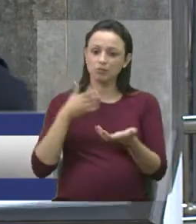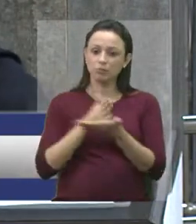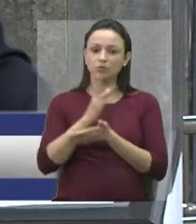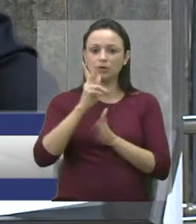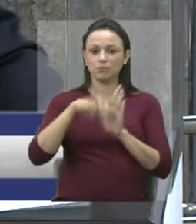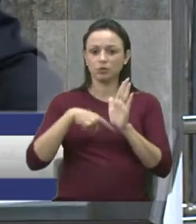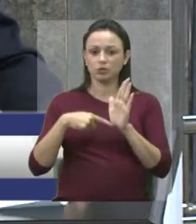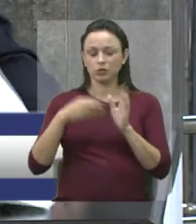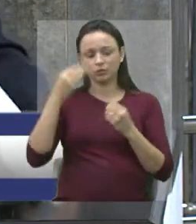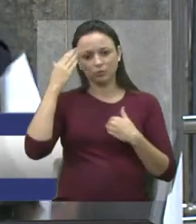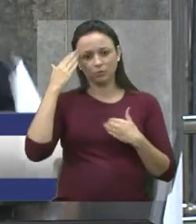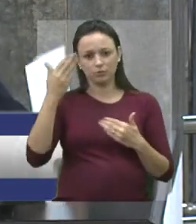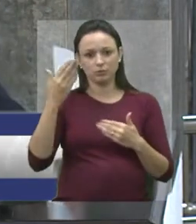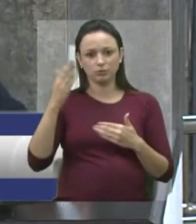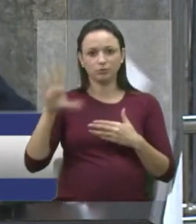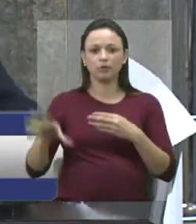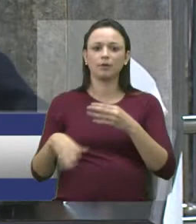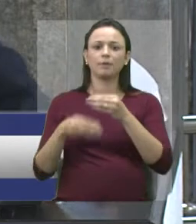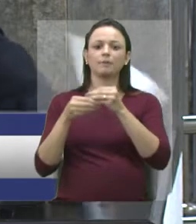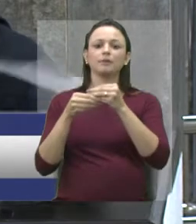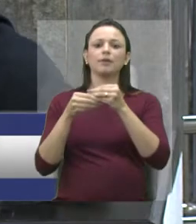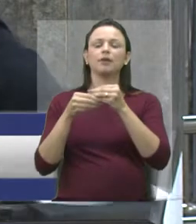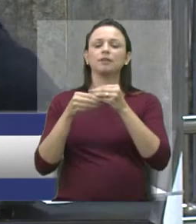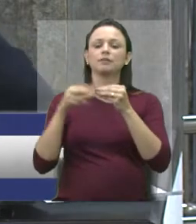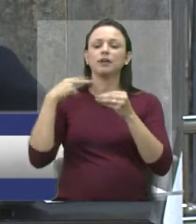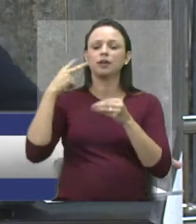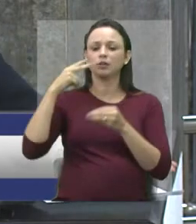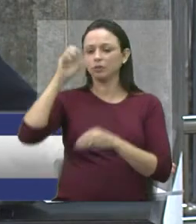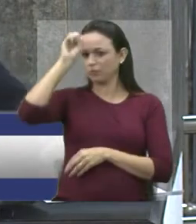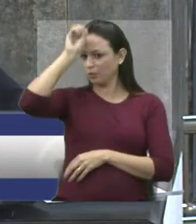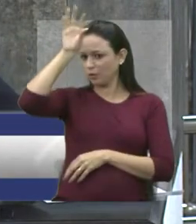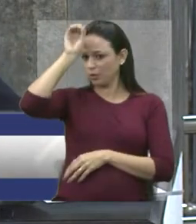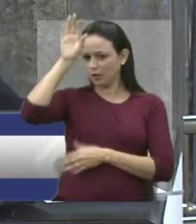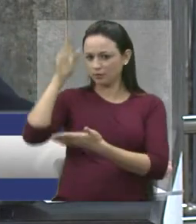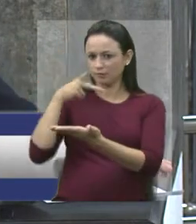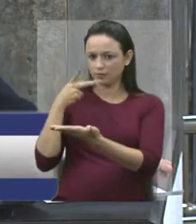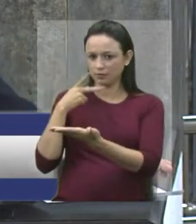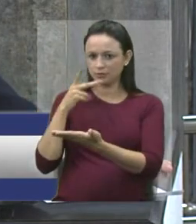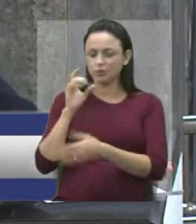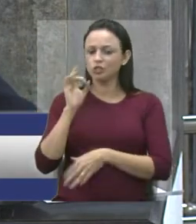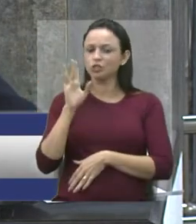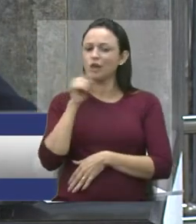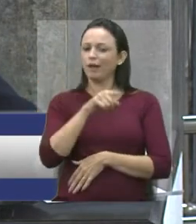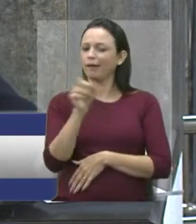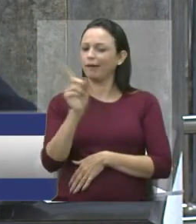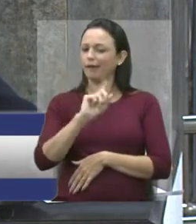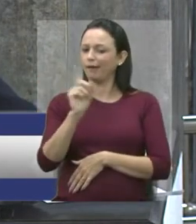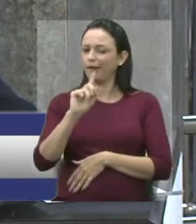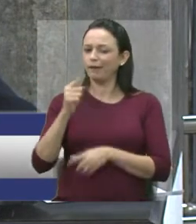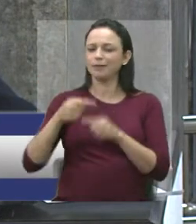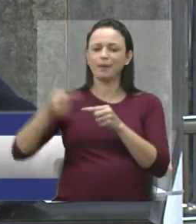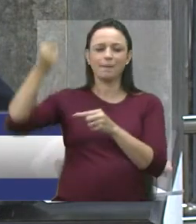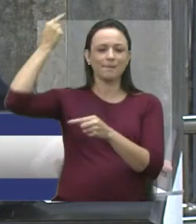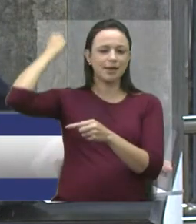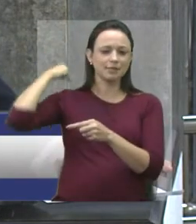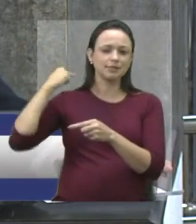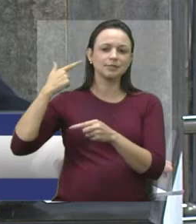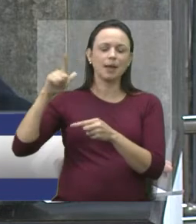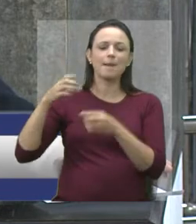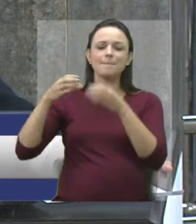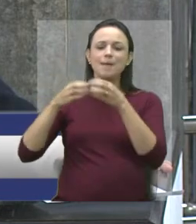projeto. Obrigado. A parte, vereador. Pode falar. Não é só ali, não. Semana passada, no bairro dos